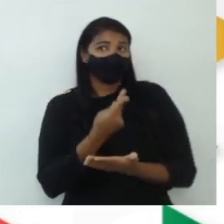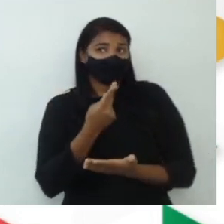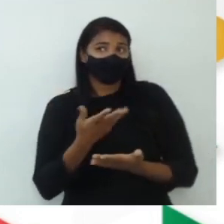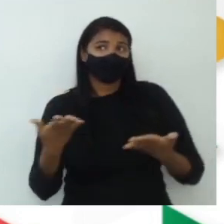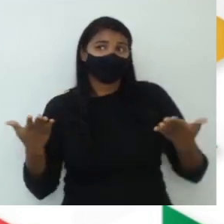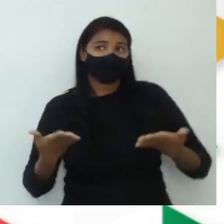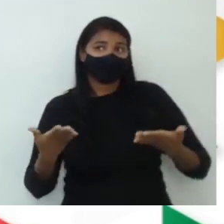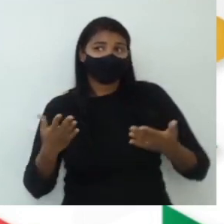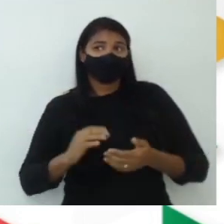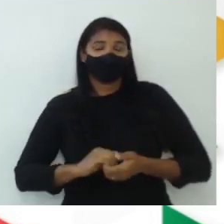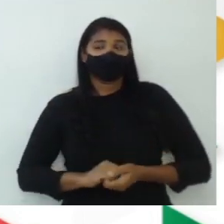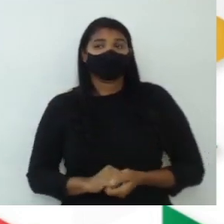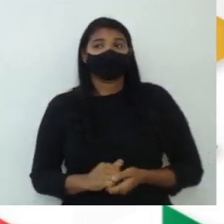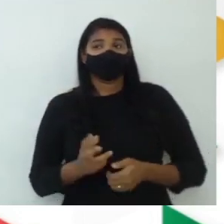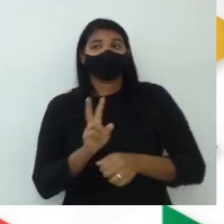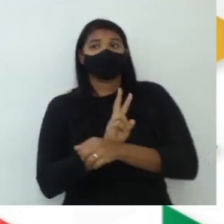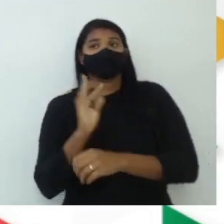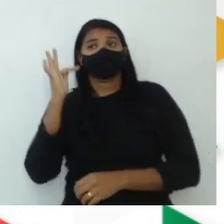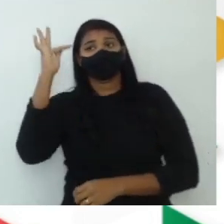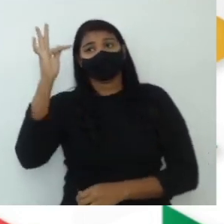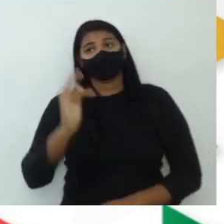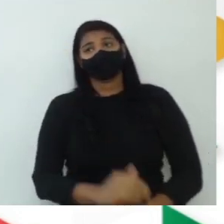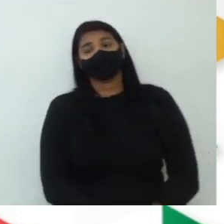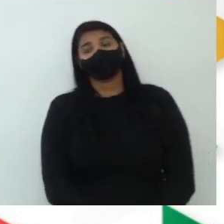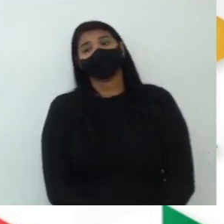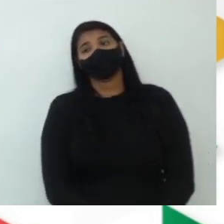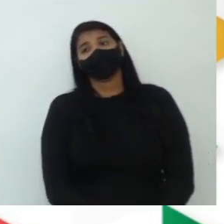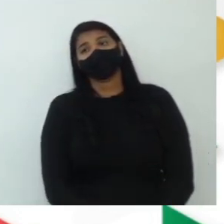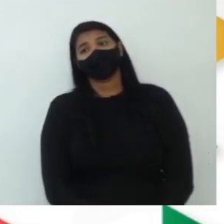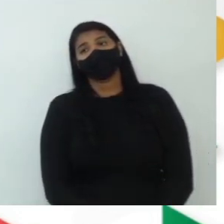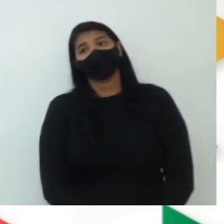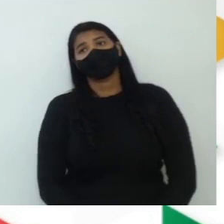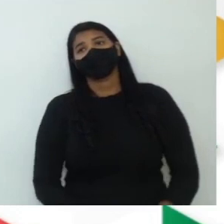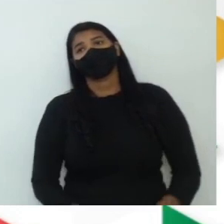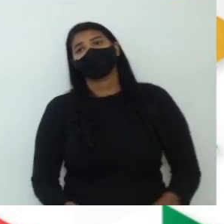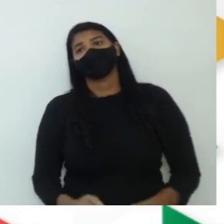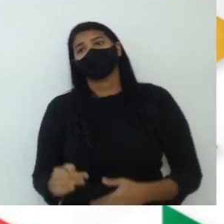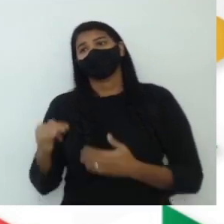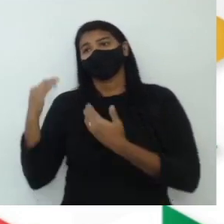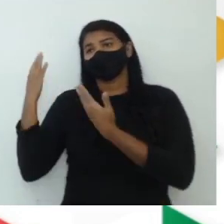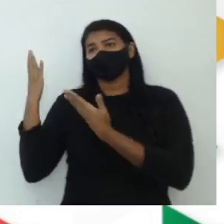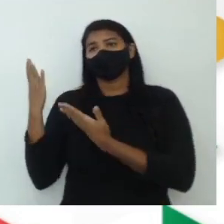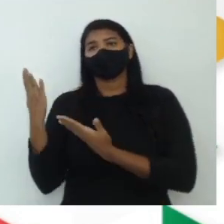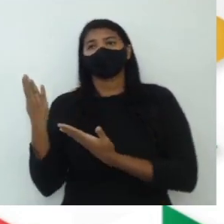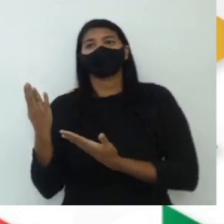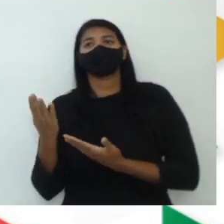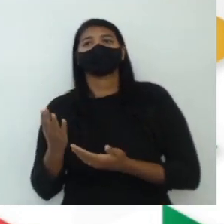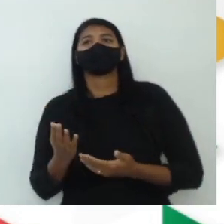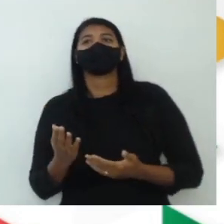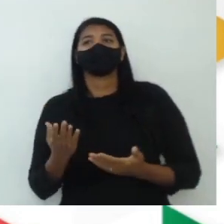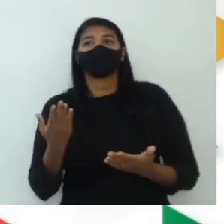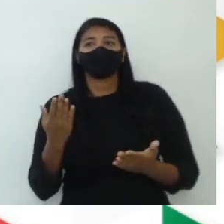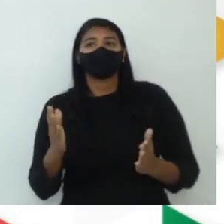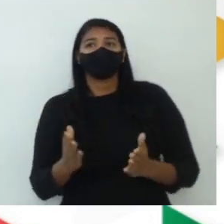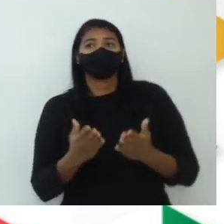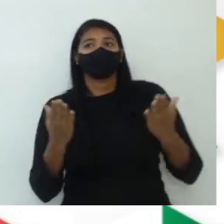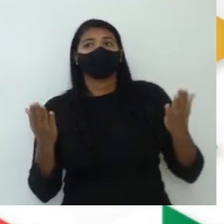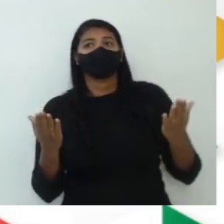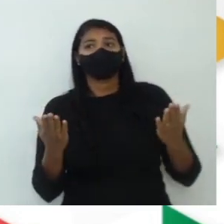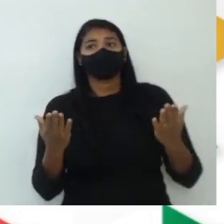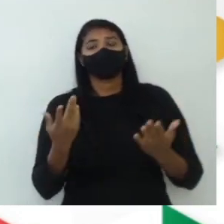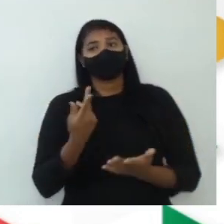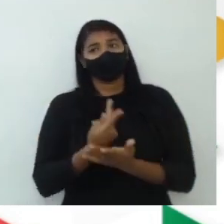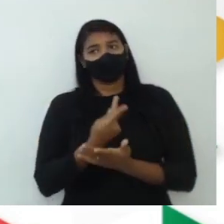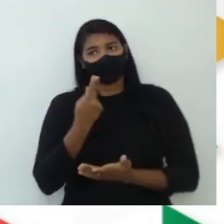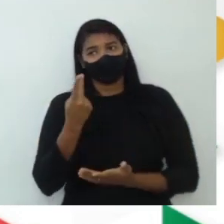somos os guardiões do futuro. Né? Isso. E vamos dar uma olhadinha sobre a COP, que é justamente um evento, né,